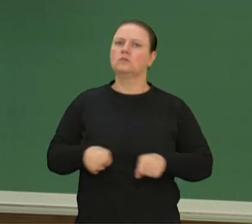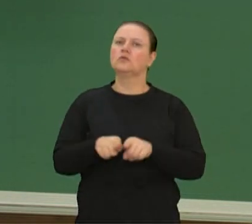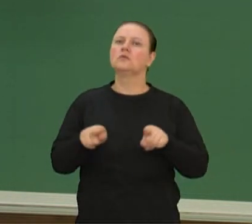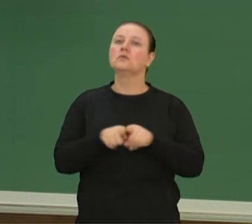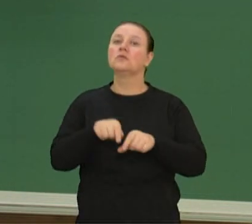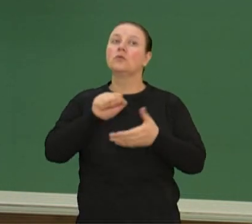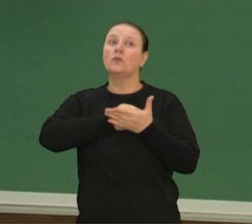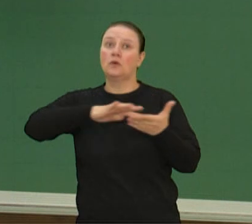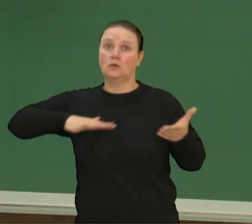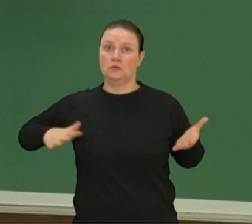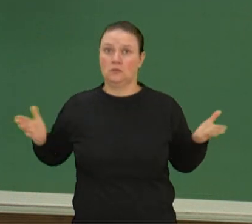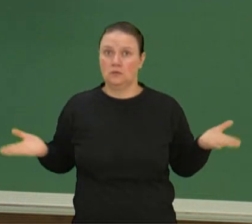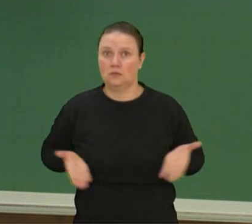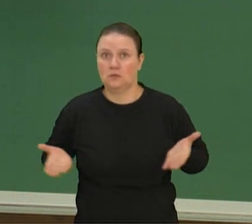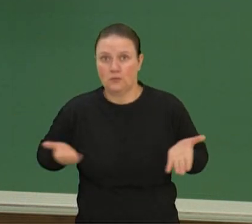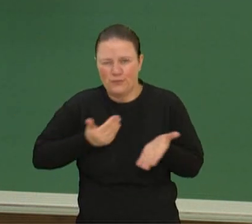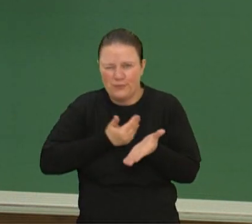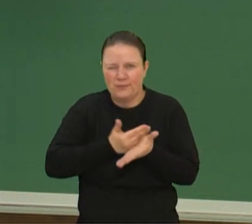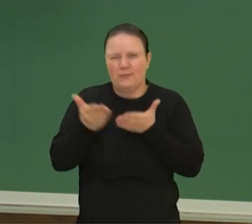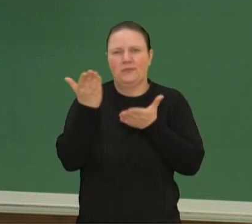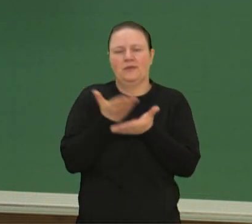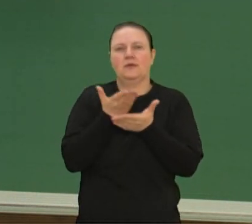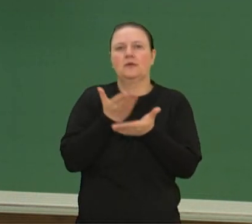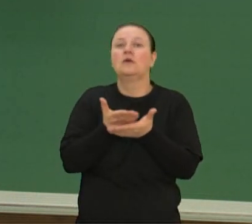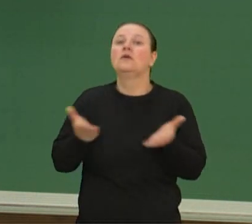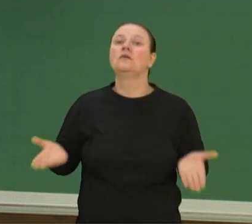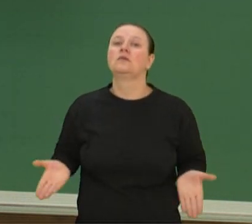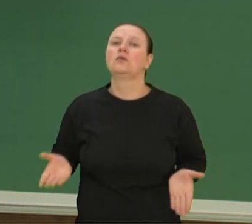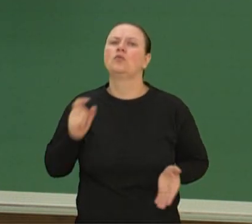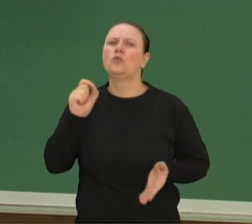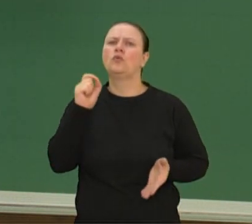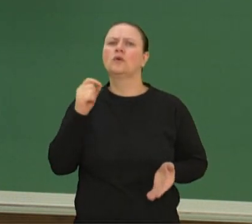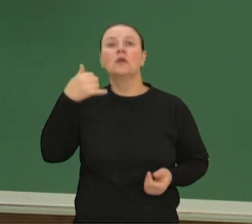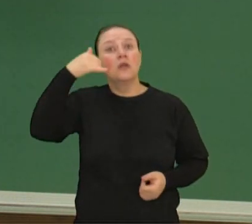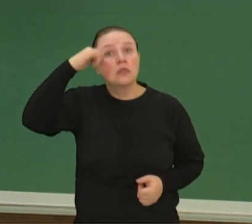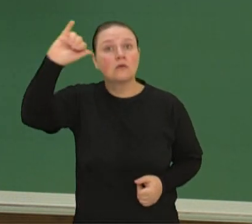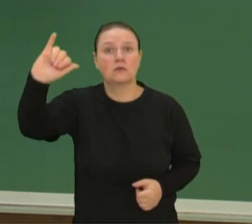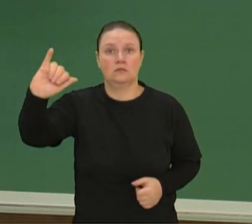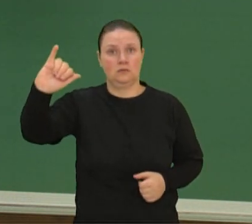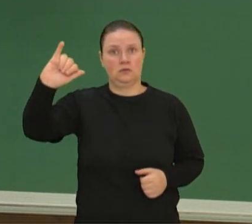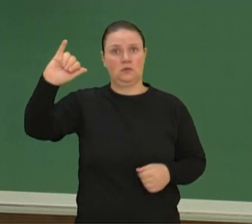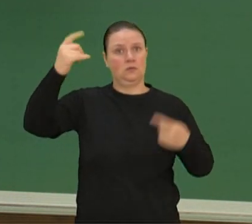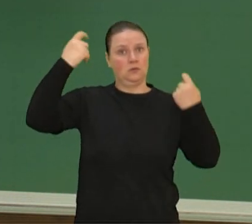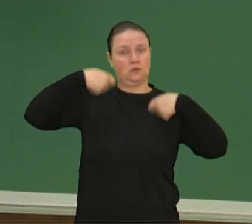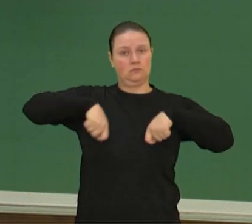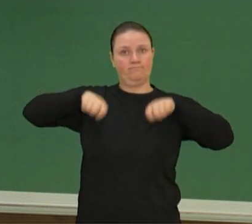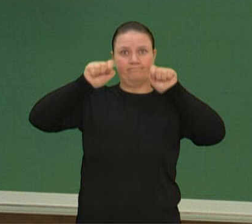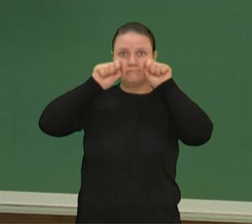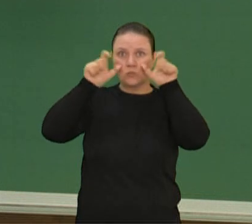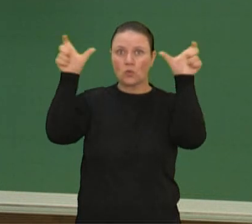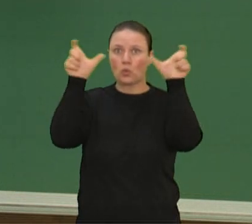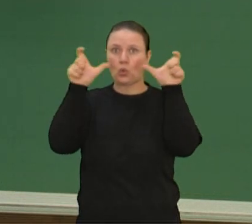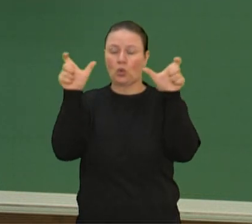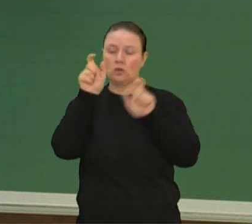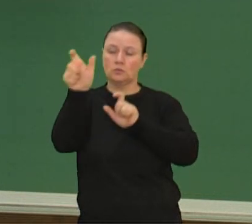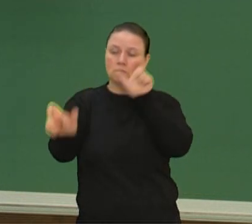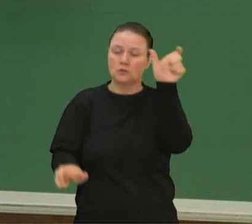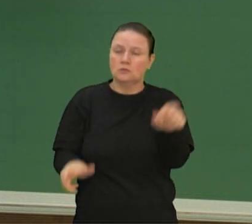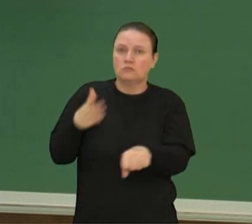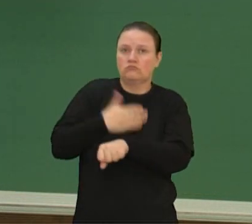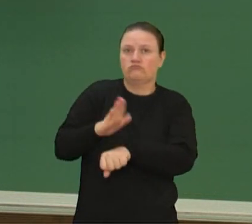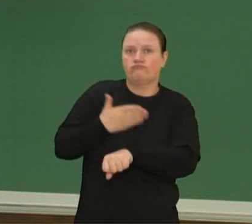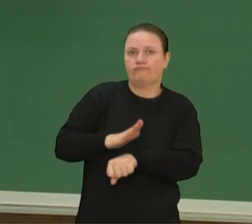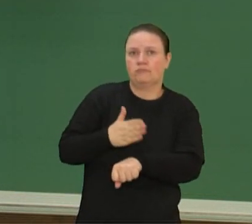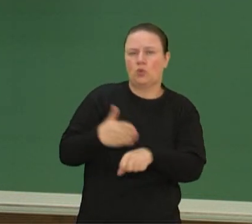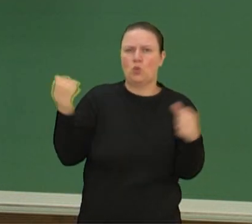Tem uma atividade para vocês aí no início dessa aula. Quais precauções devem ser consideradas pelos praticantes de atividades